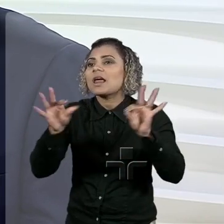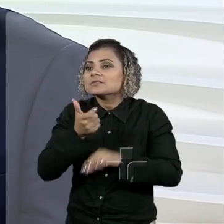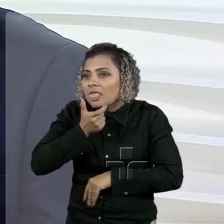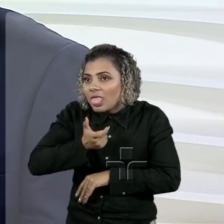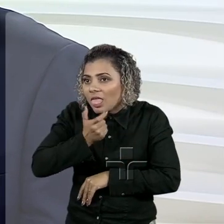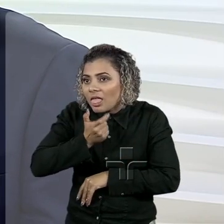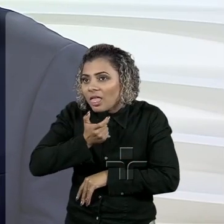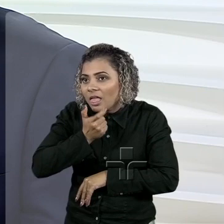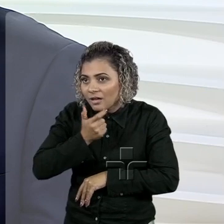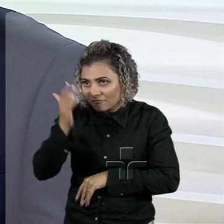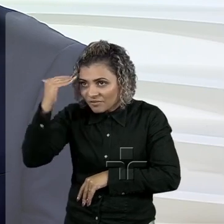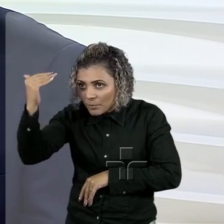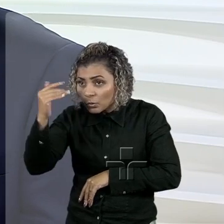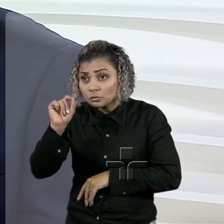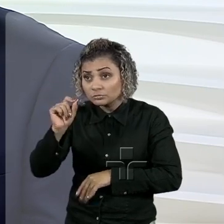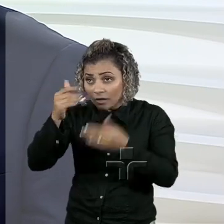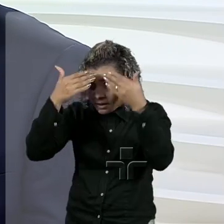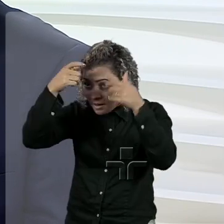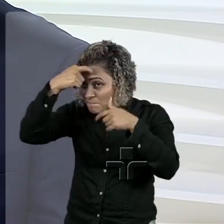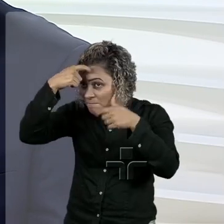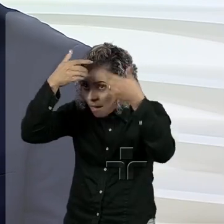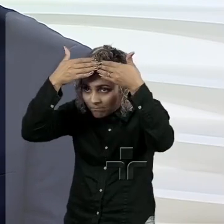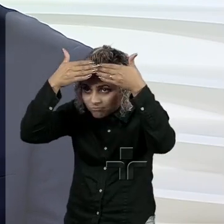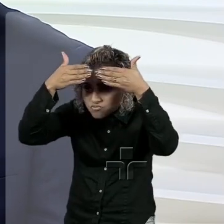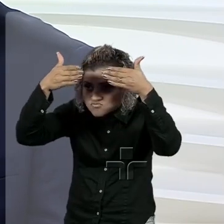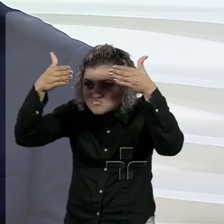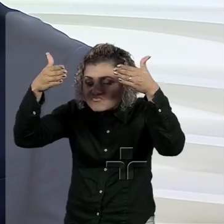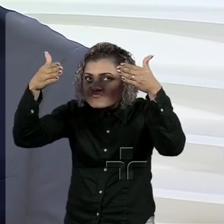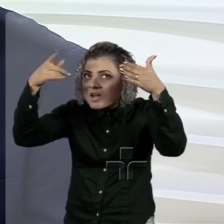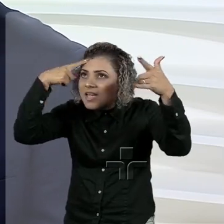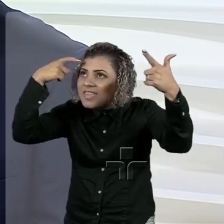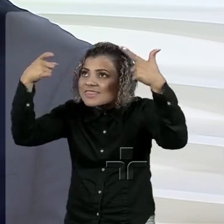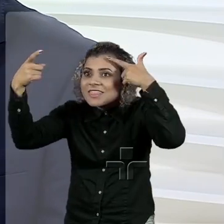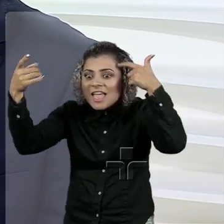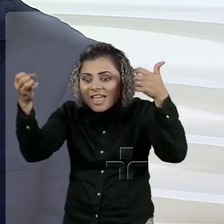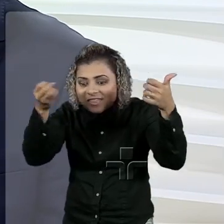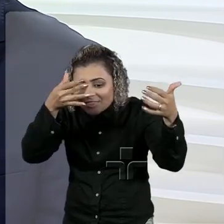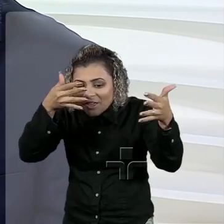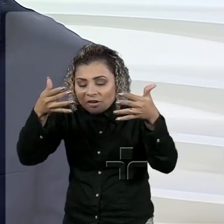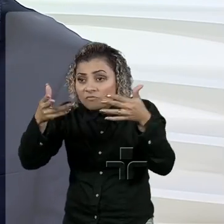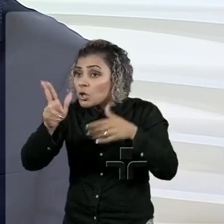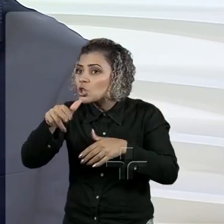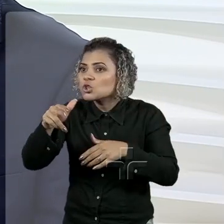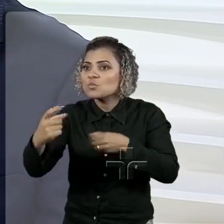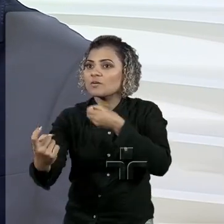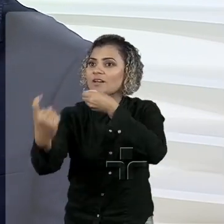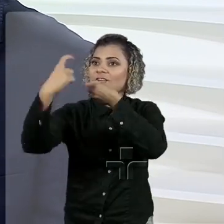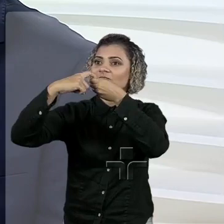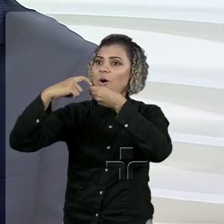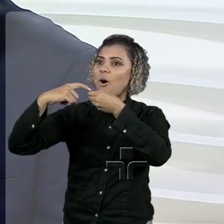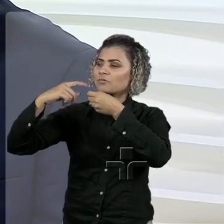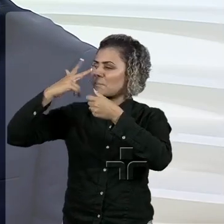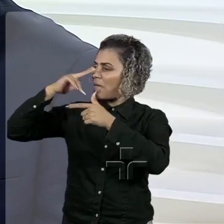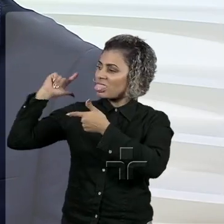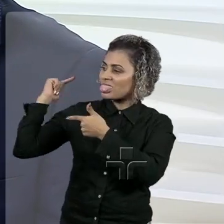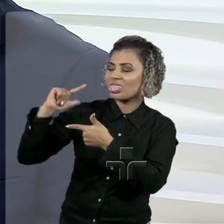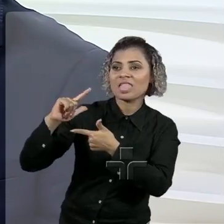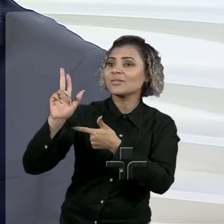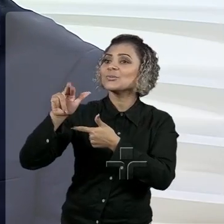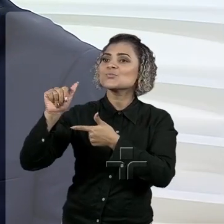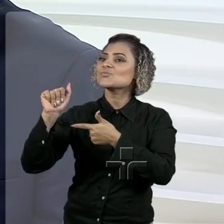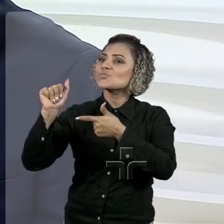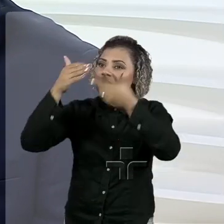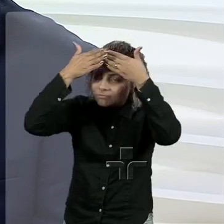que quando a mente se abre para uma nova ideia, ela nunca volta ao mesmo tamanho, ela sempre será maior. E eu acho